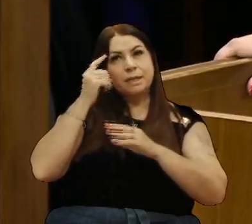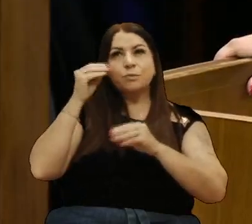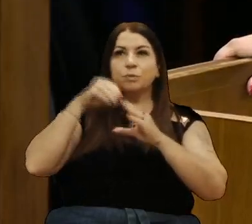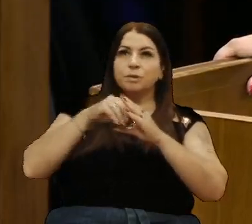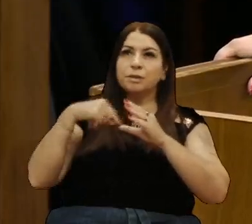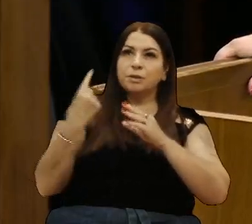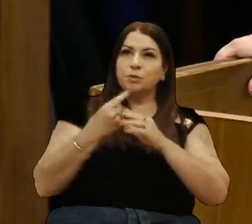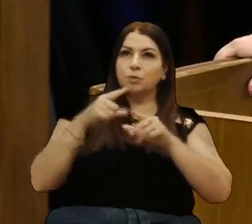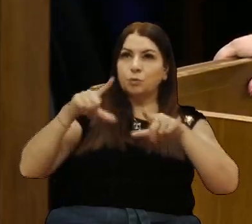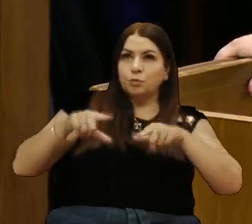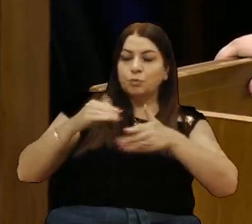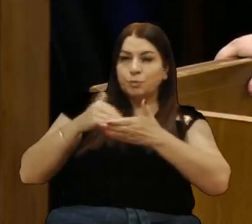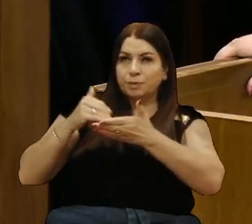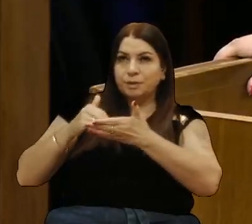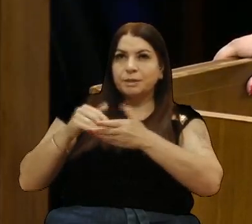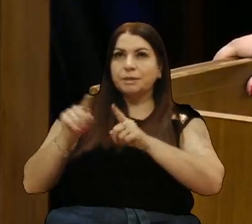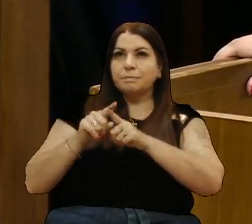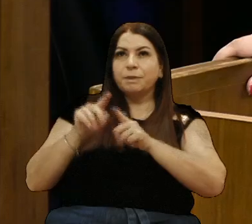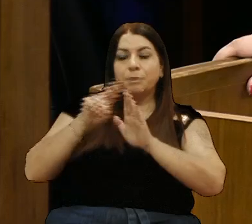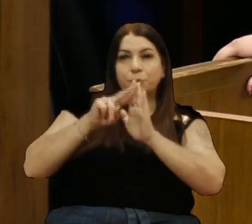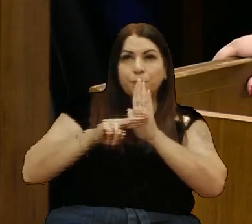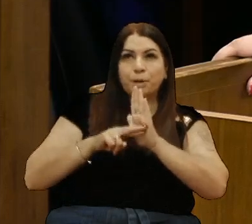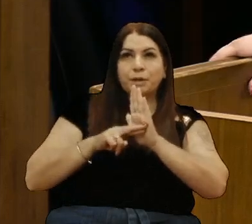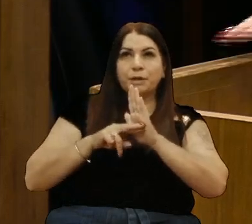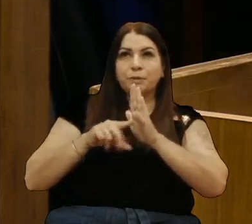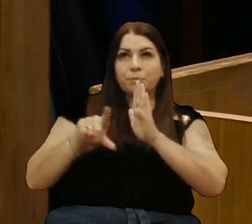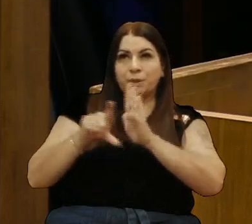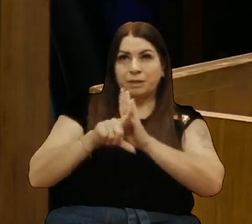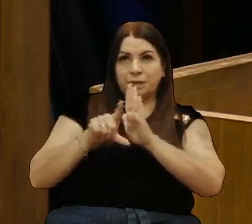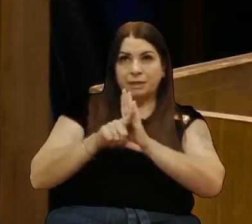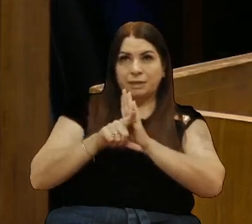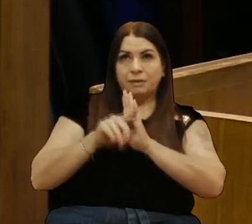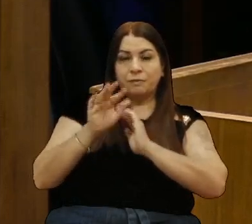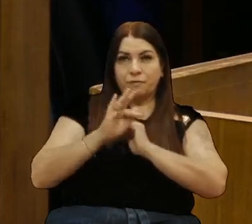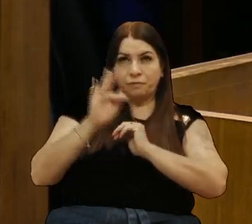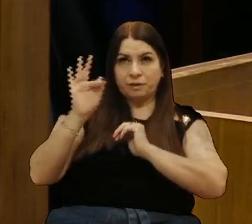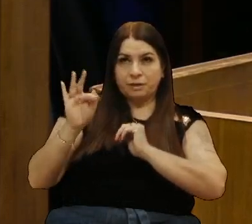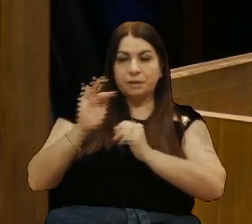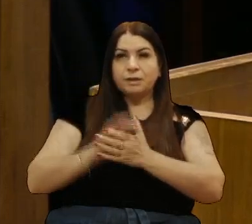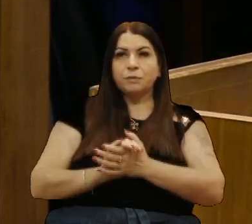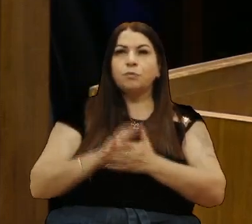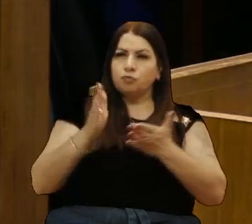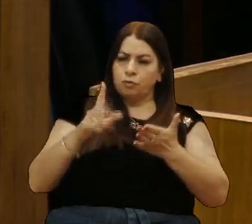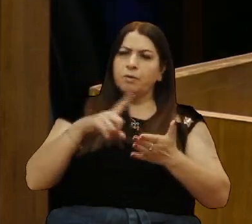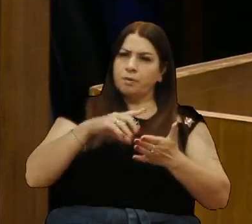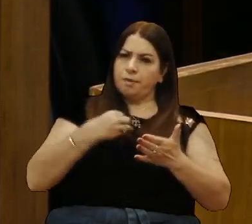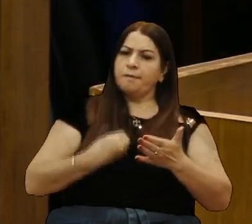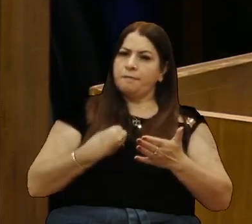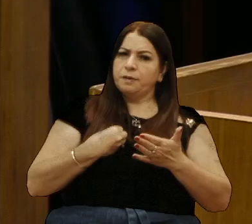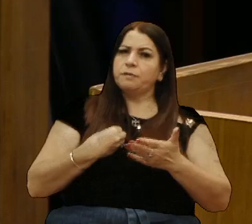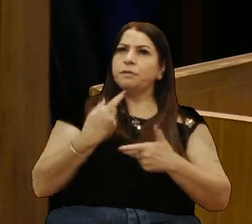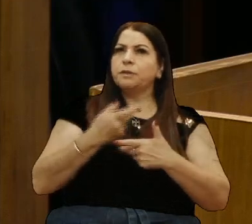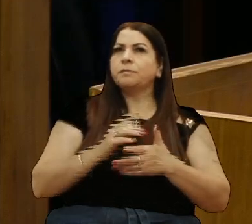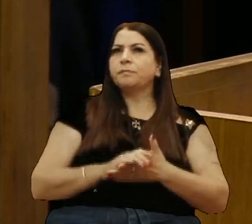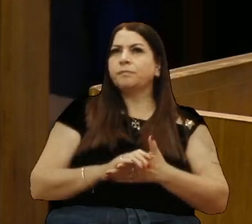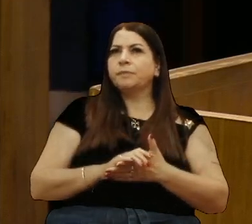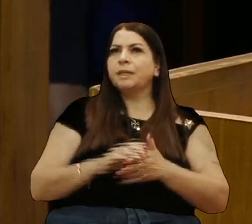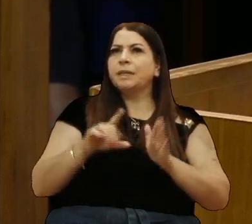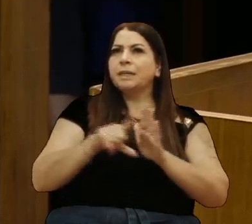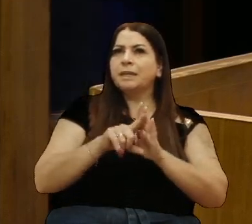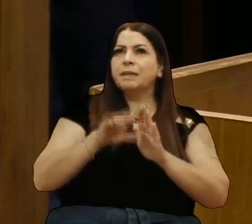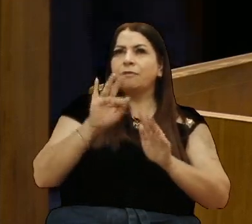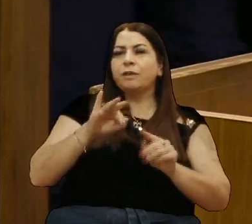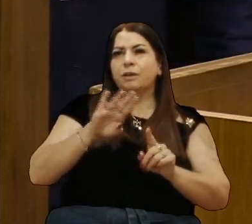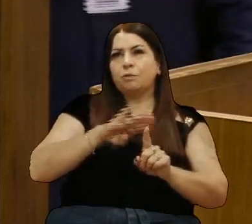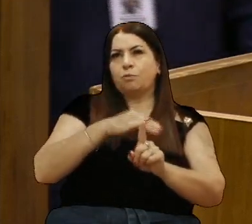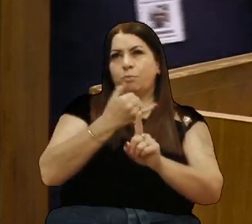nosso gabinete para regulamentar uma legislação federal que já existe, que é a questão da lei